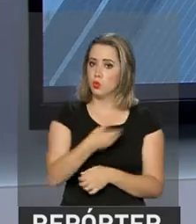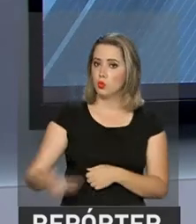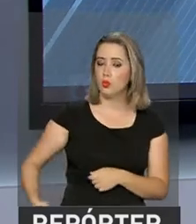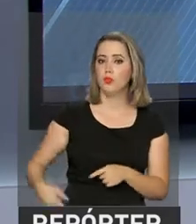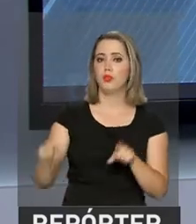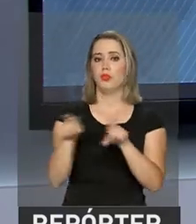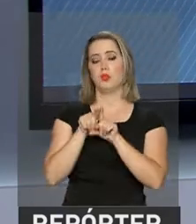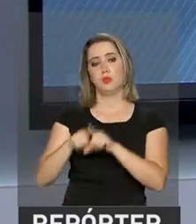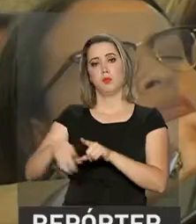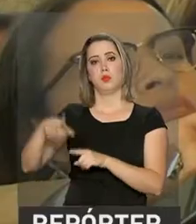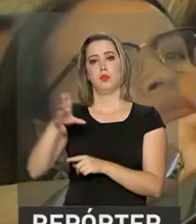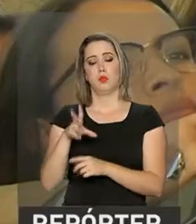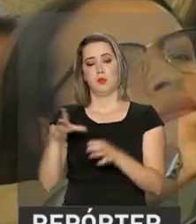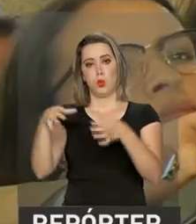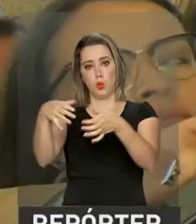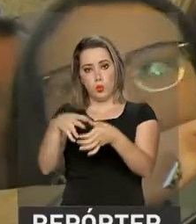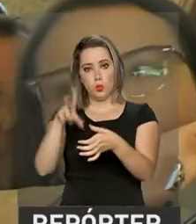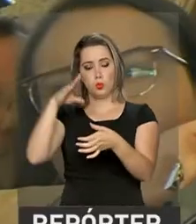Força Nacional.